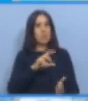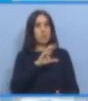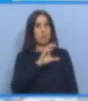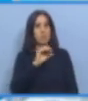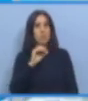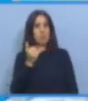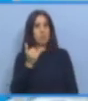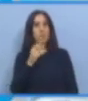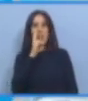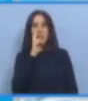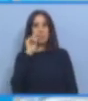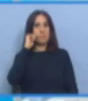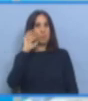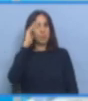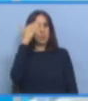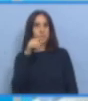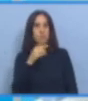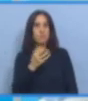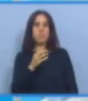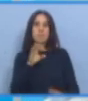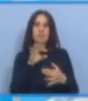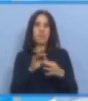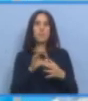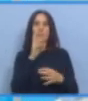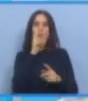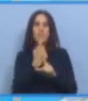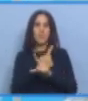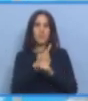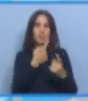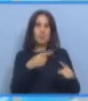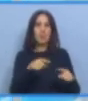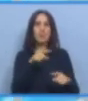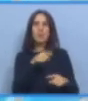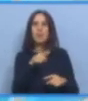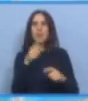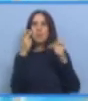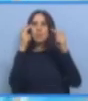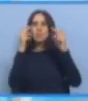gás de efeito estufa e que está ligado, portanto, à queima dos combustíveis fósseis, ele